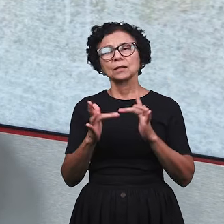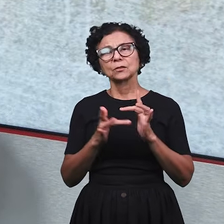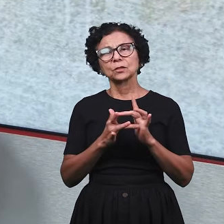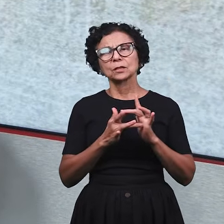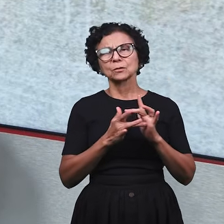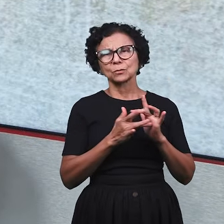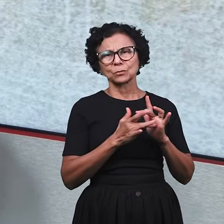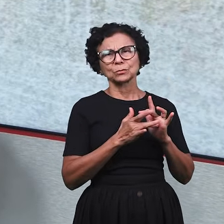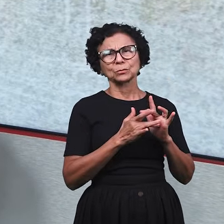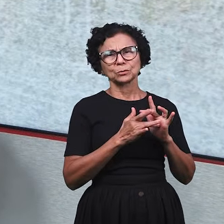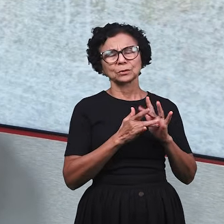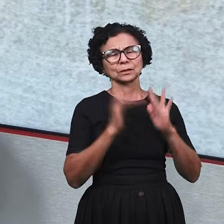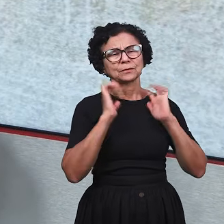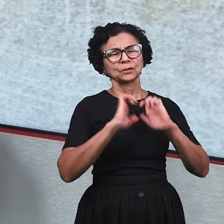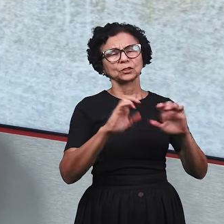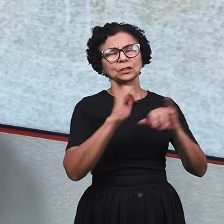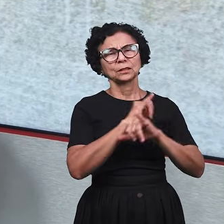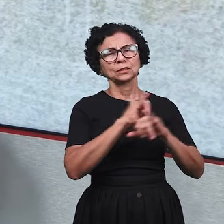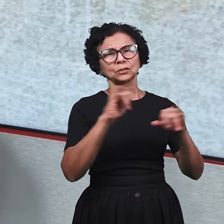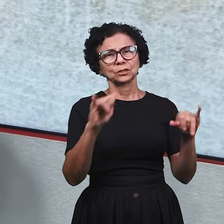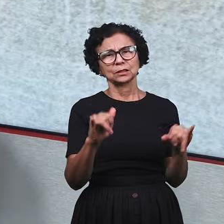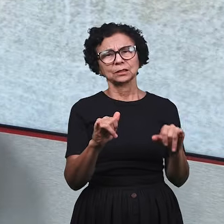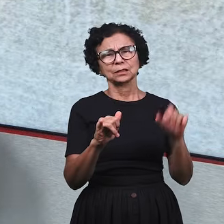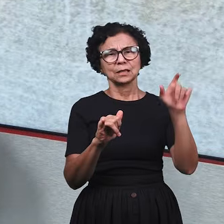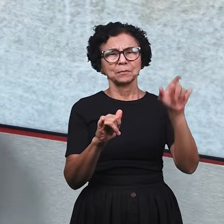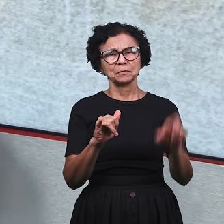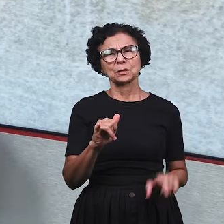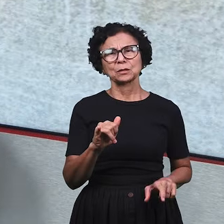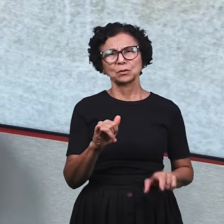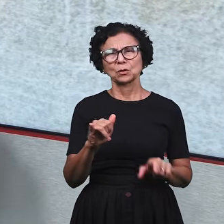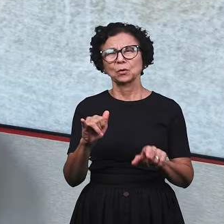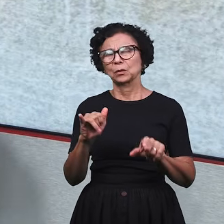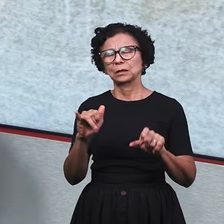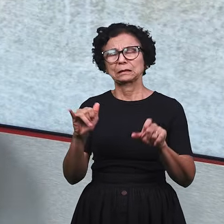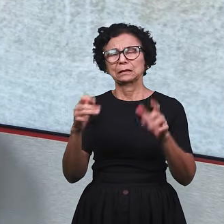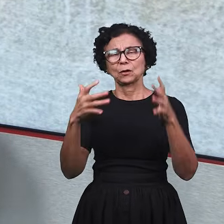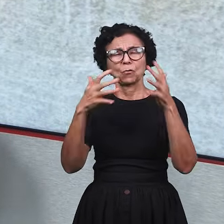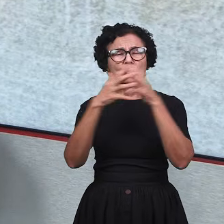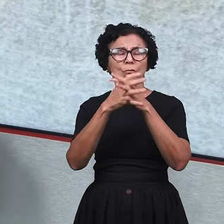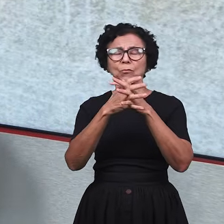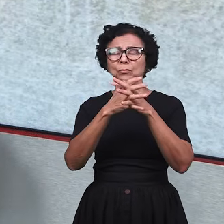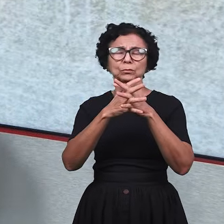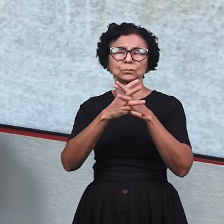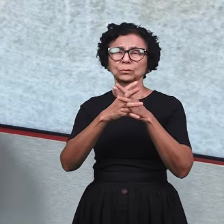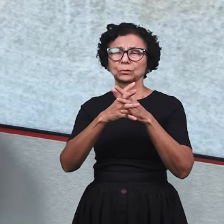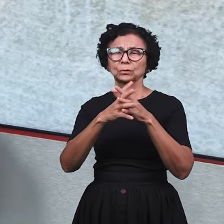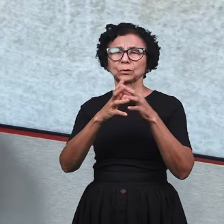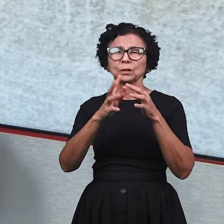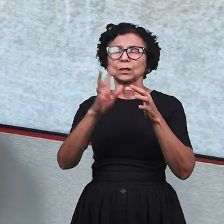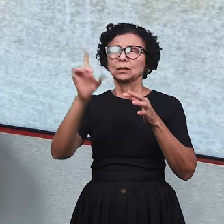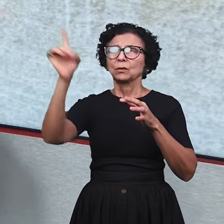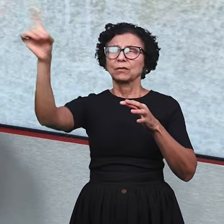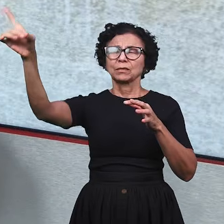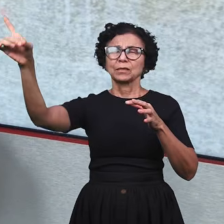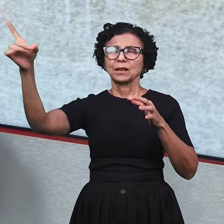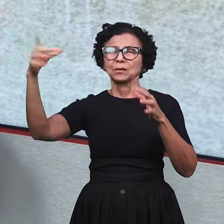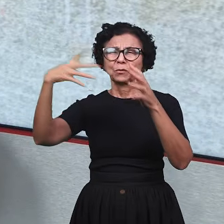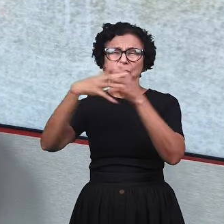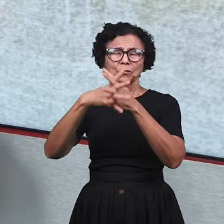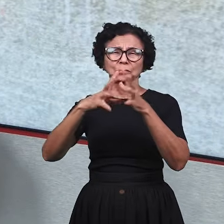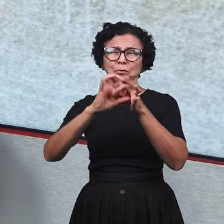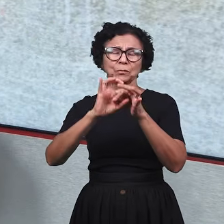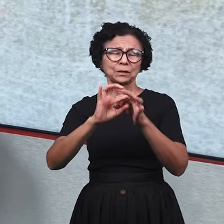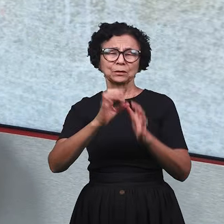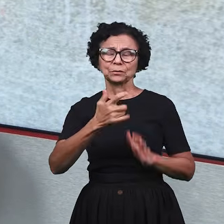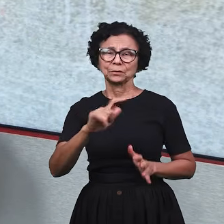completo conflito com Deus. Assim, você também será um pacificador e terá o direito de ser chamado